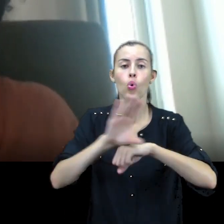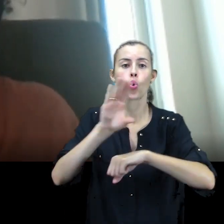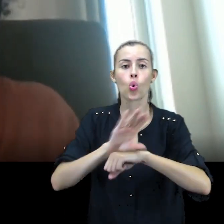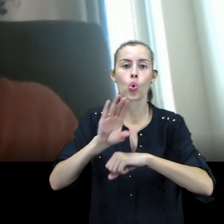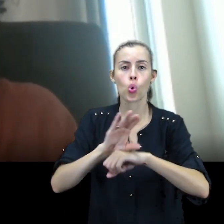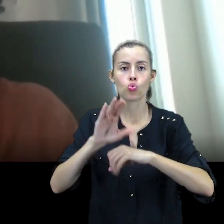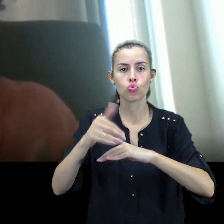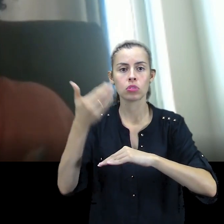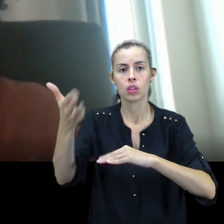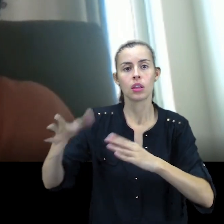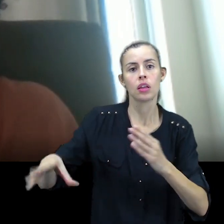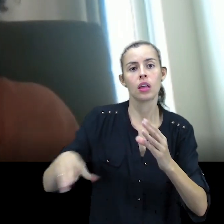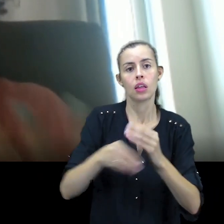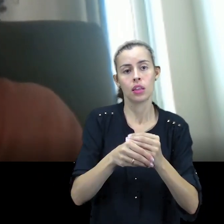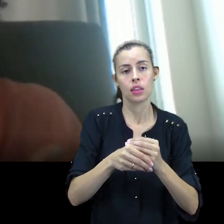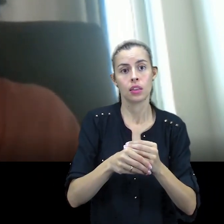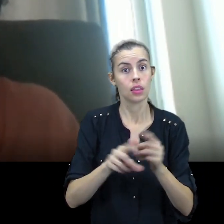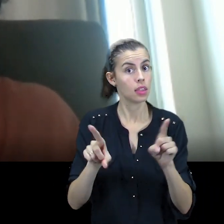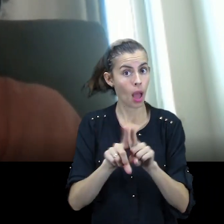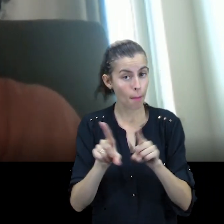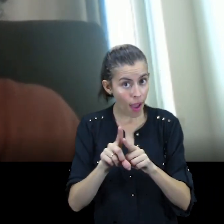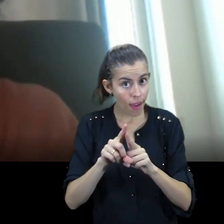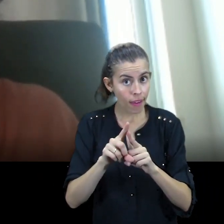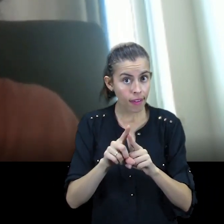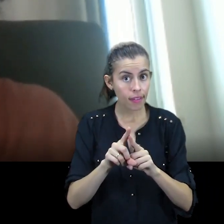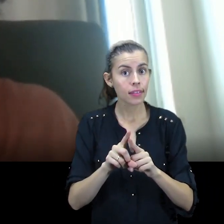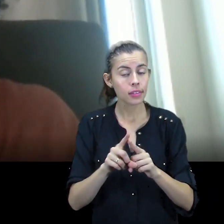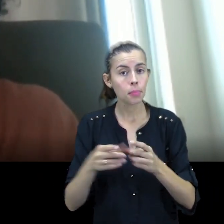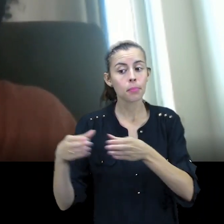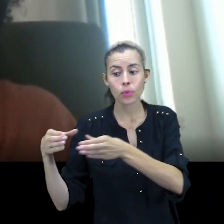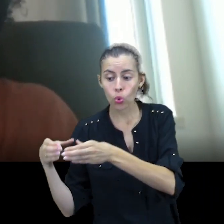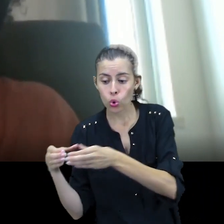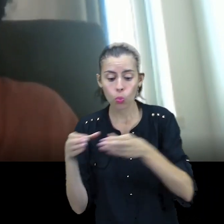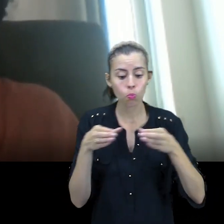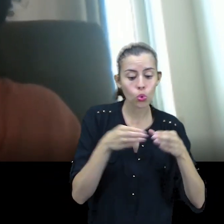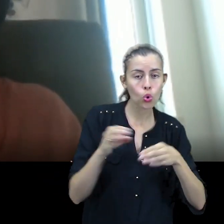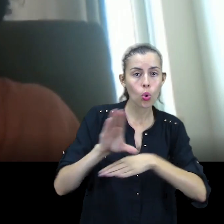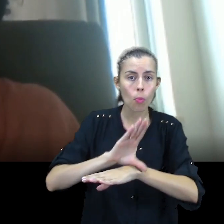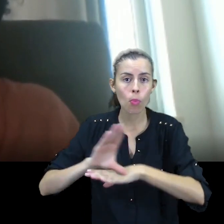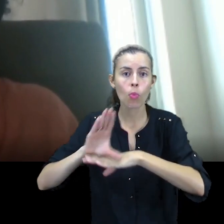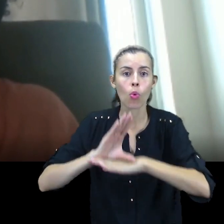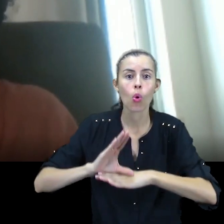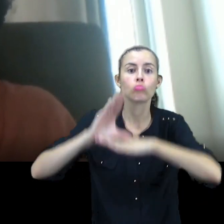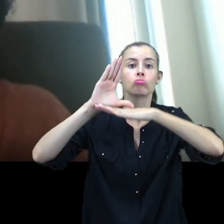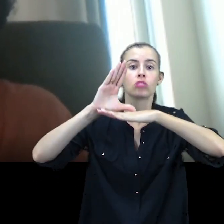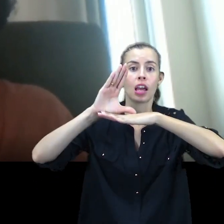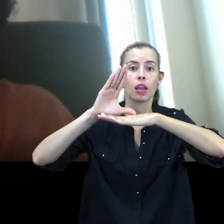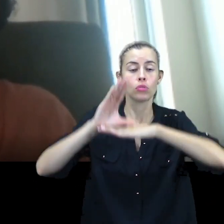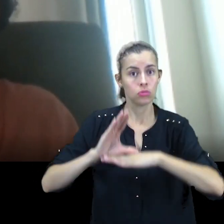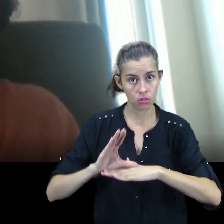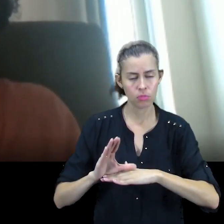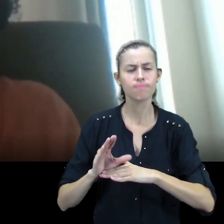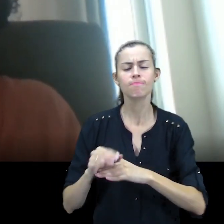Conselho Acadêmico, que é quem expediu a norma e que também faz uma análise, um parecer antes de aprovar um projeto pedagógico ou uma